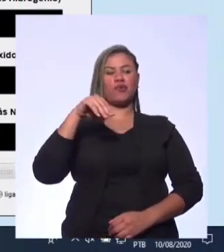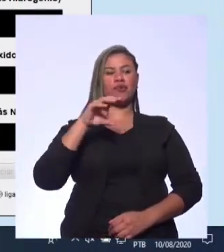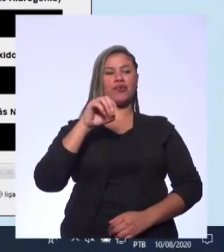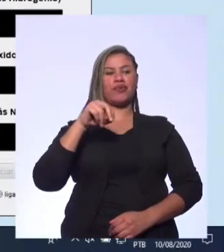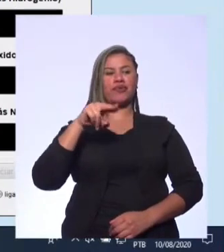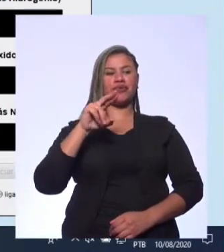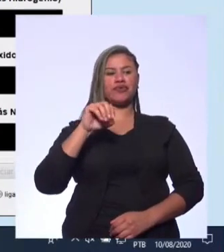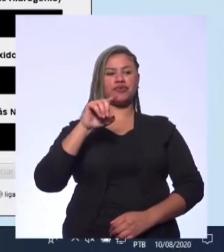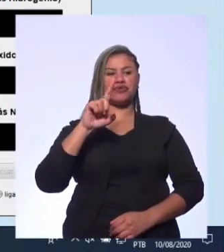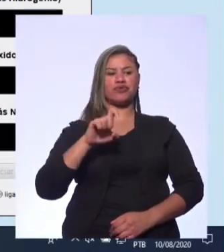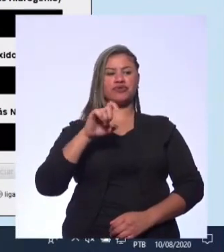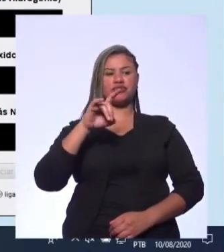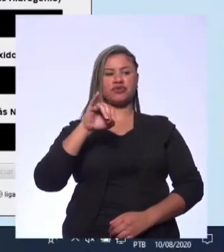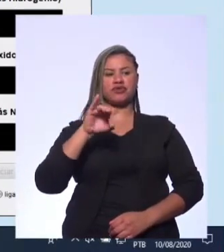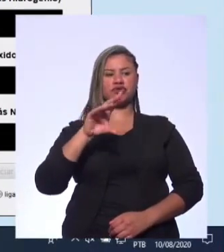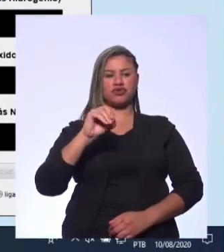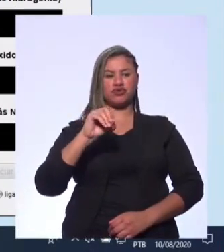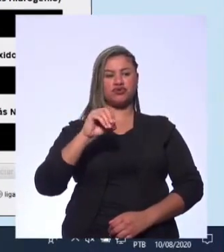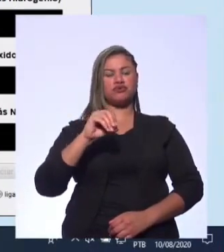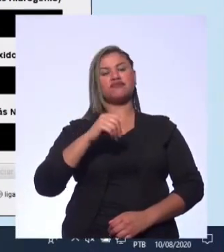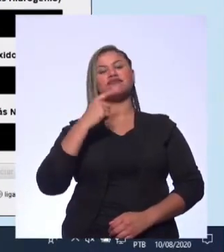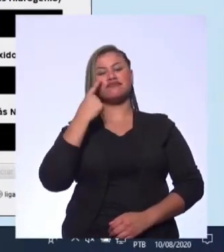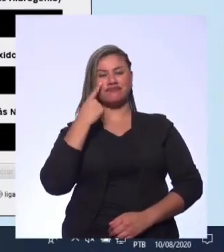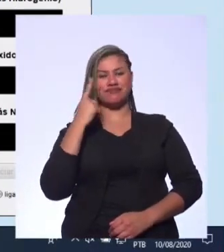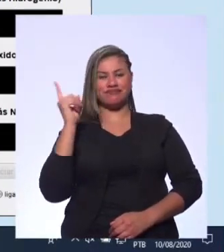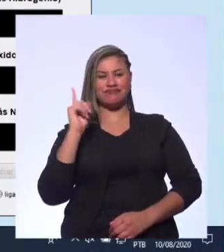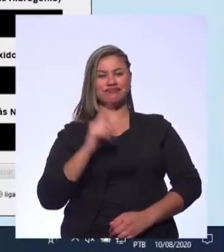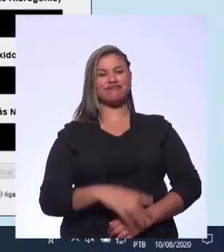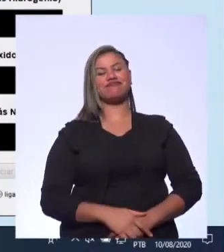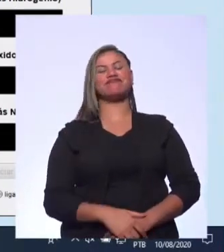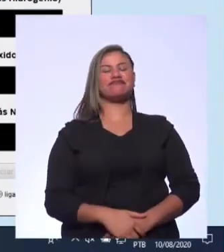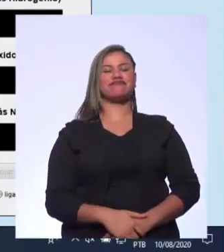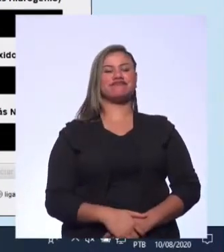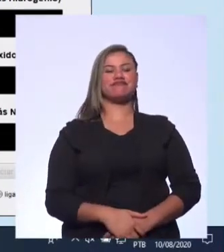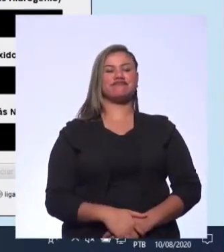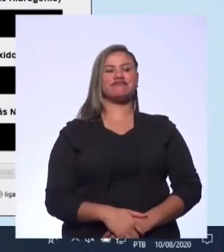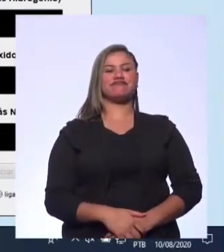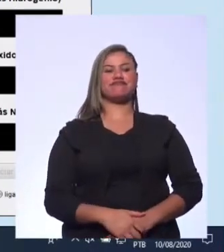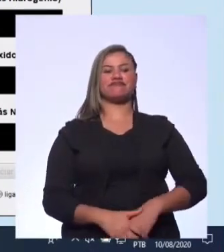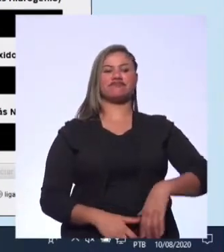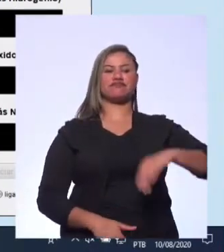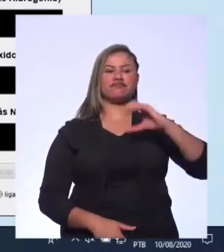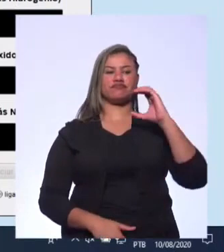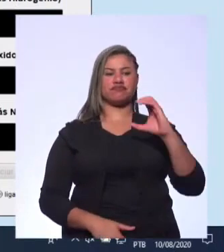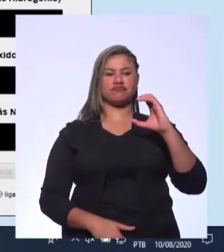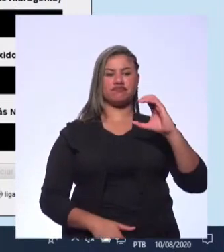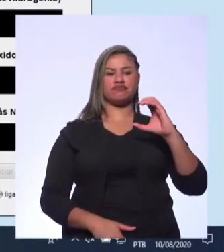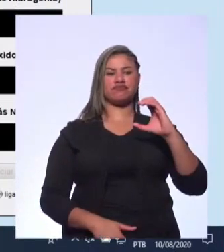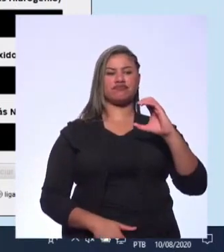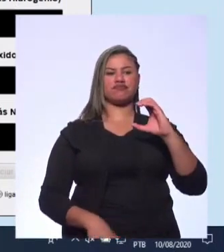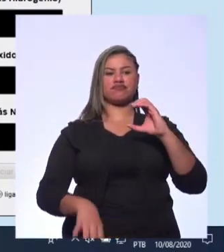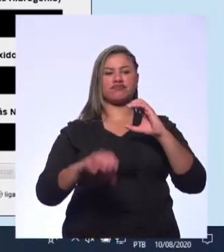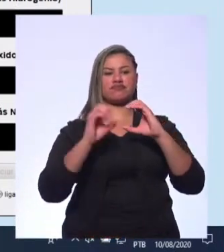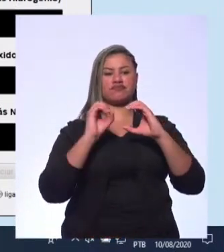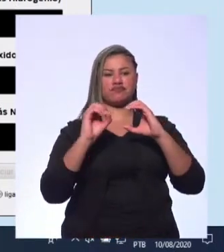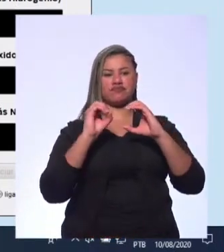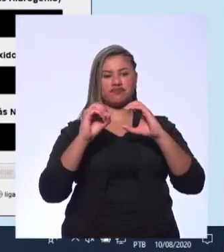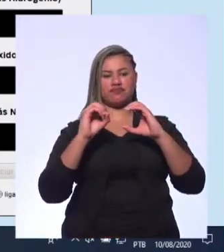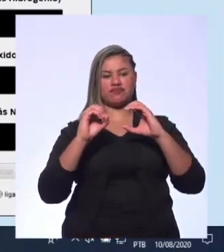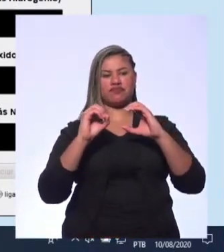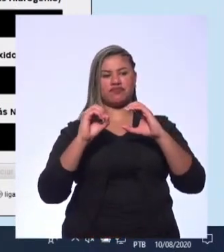isso com mais calma para frente. Mas sempre é bom a gente já estar memorizando, ó. Eu tenho um carbono e um oxigênio. Mono de